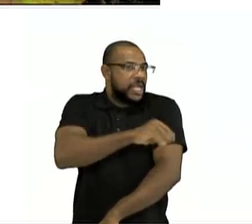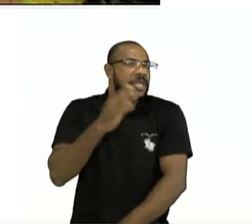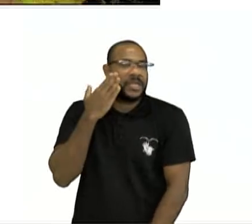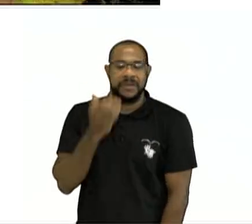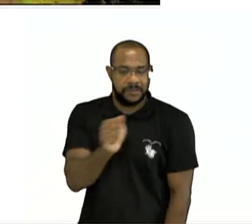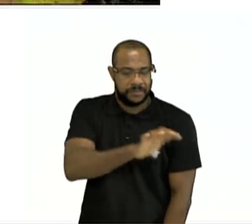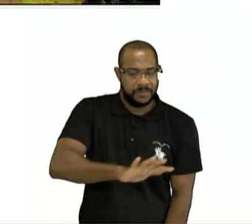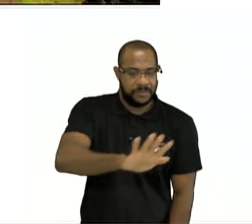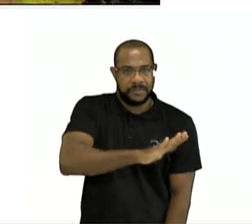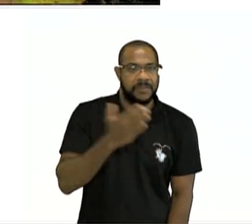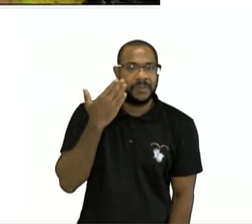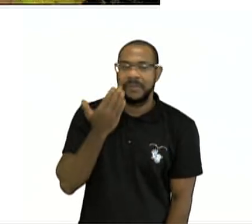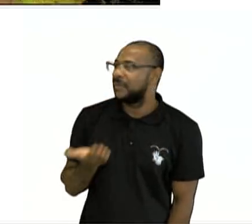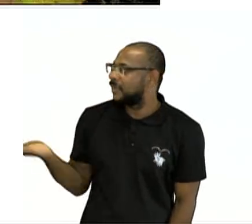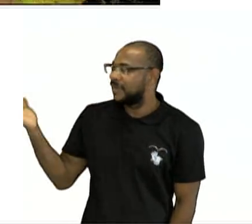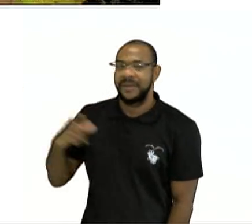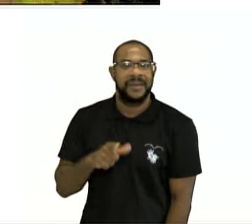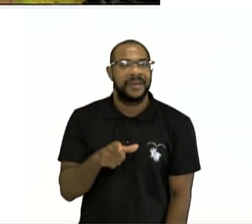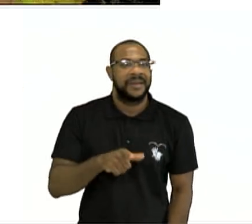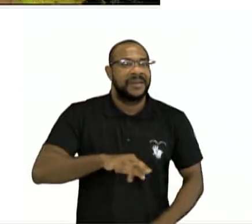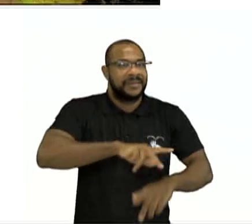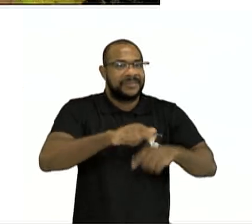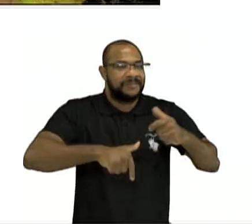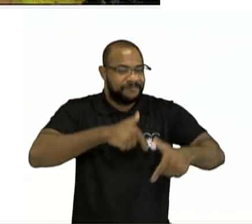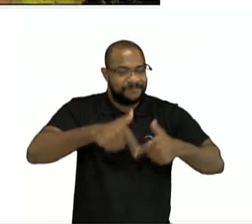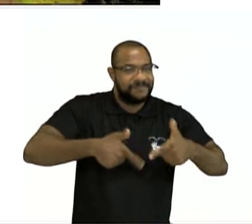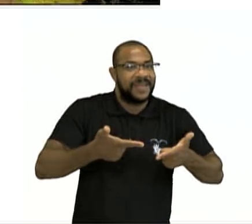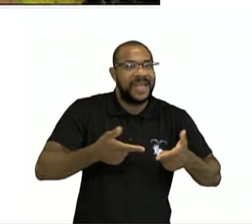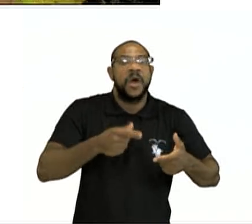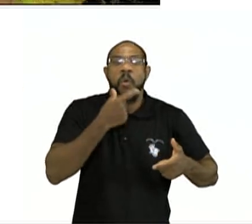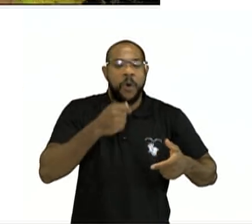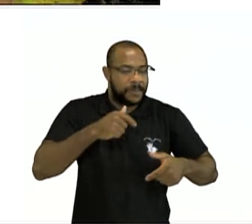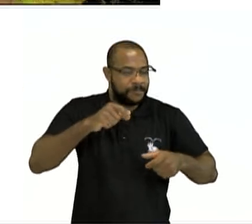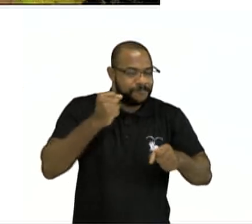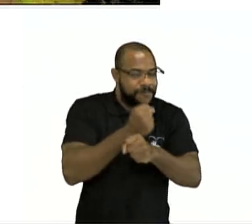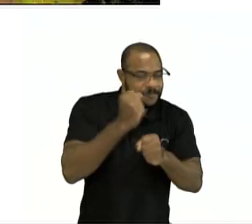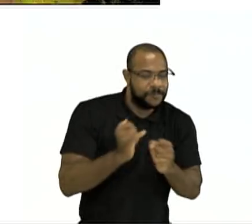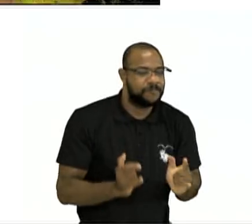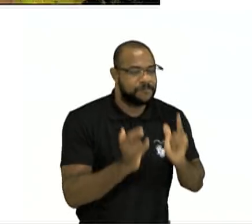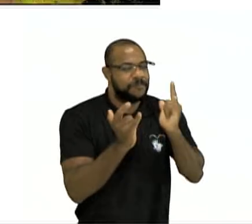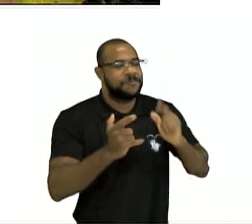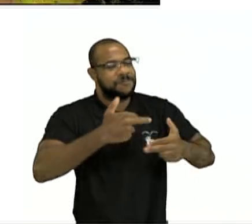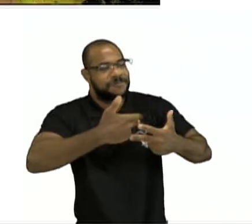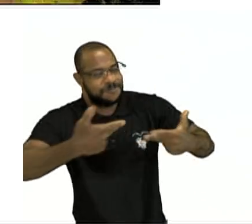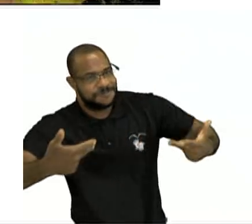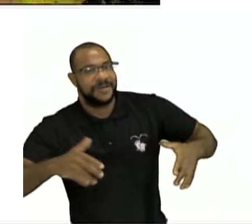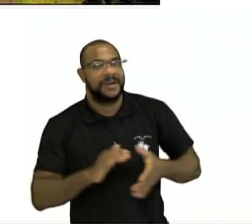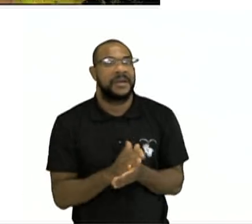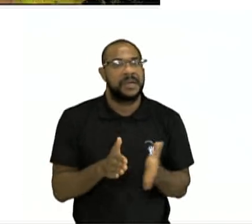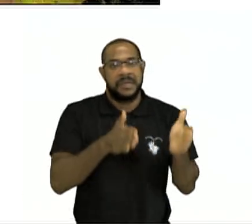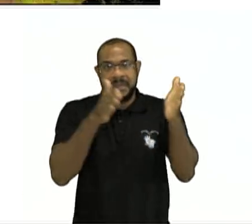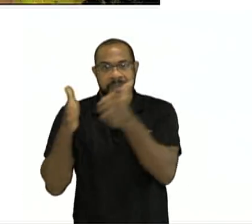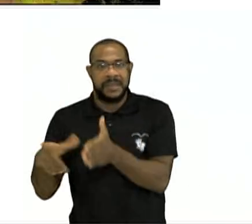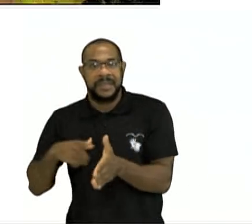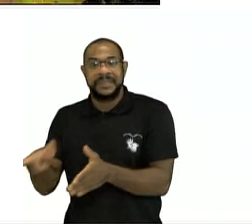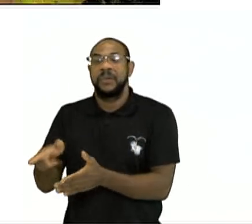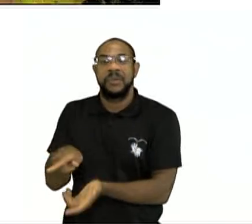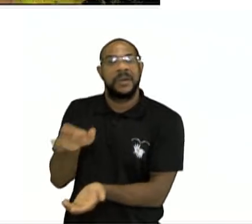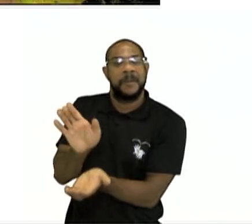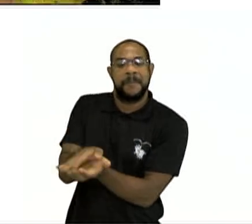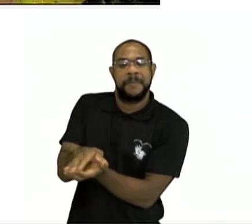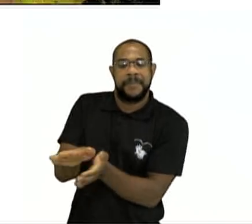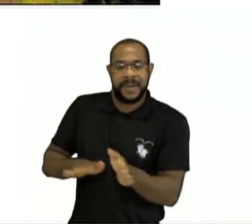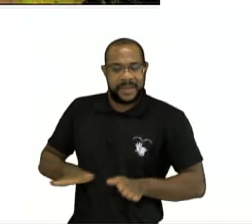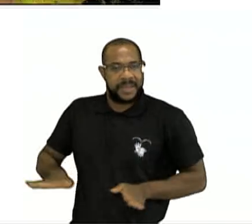outra paisagem com interferência humana aqui, né? Que nós podemos perceber. Aqui eu tenho o Pantanal, né?